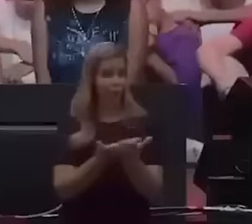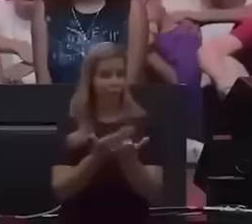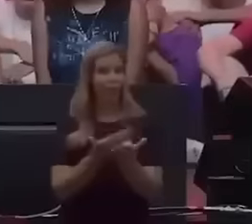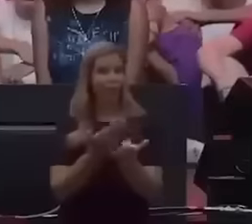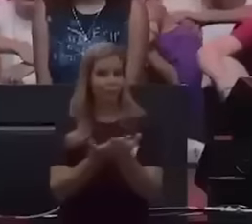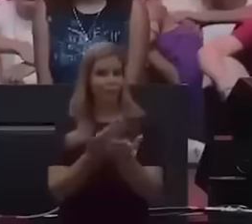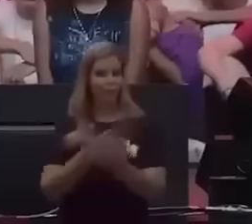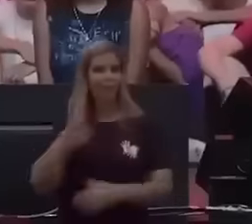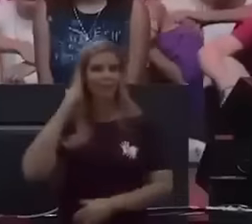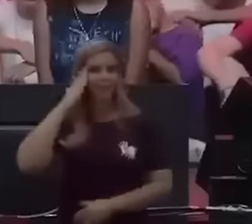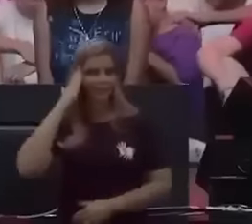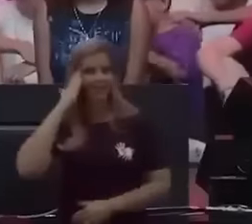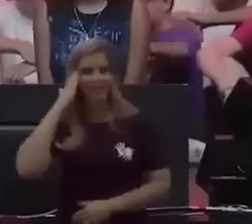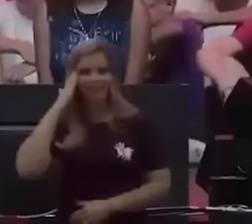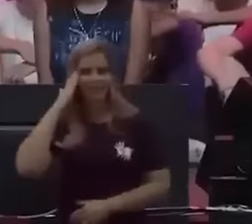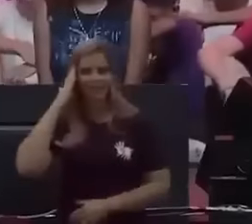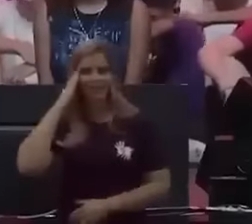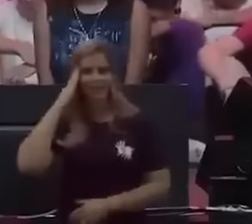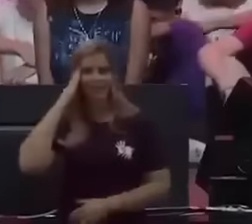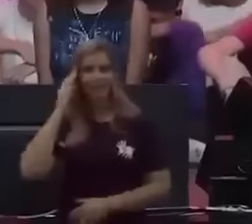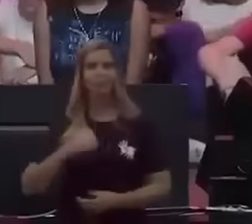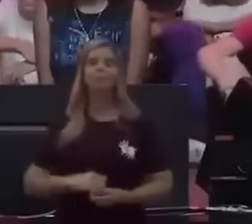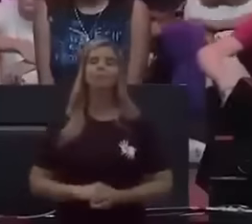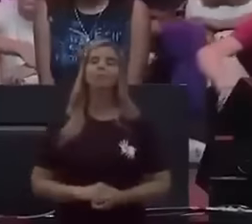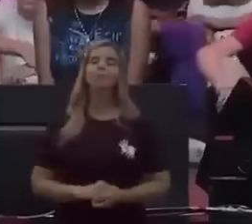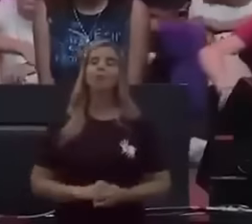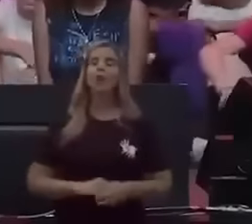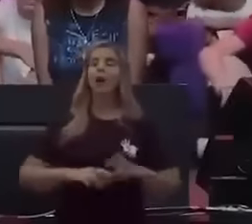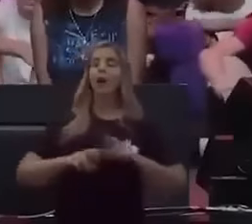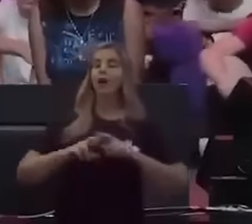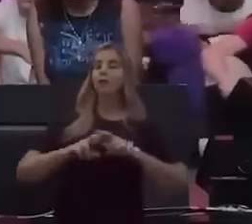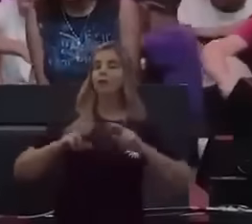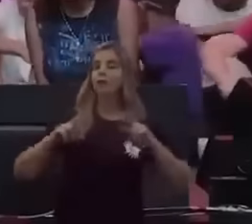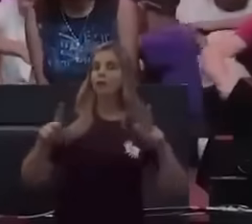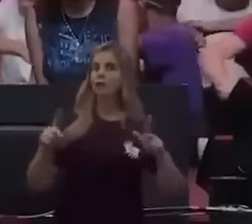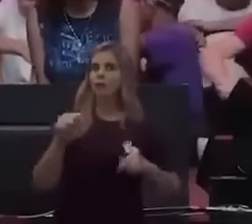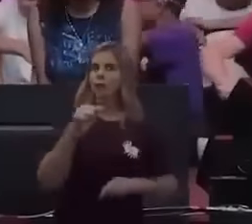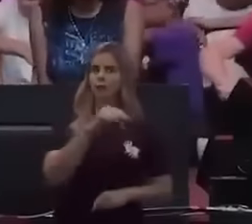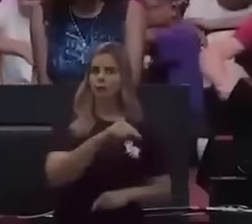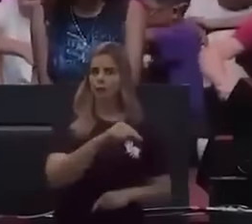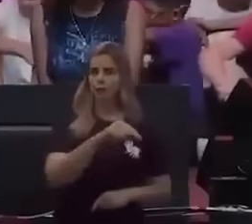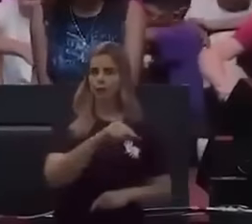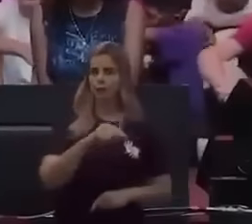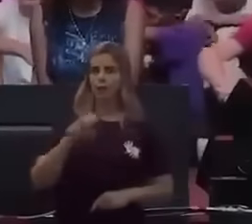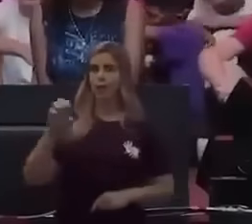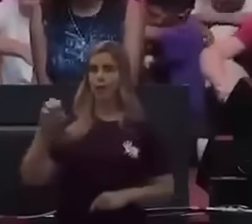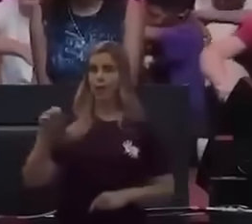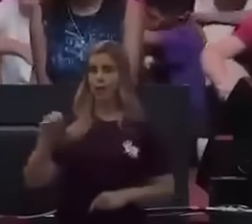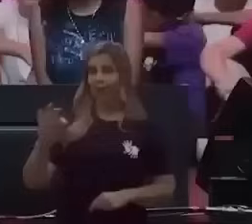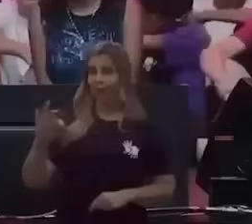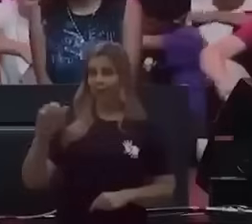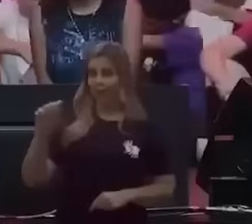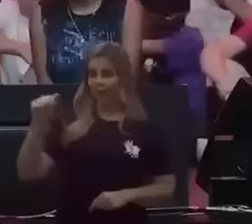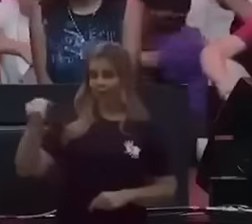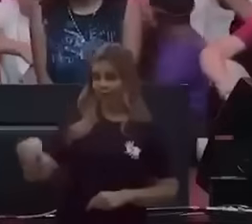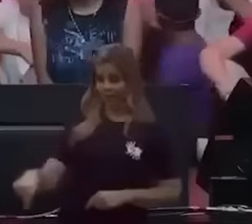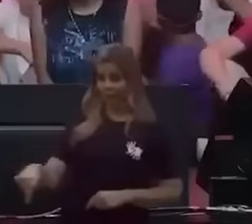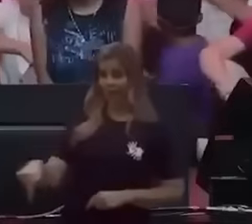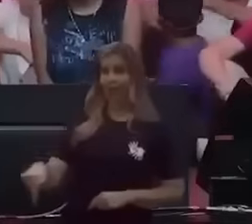maravilhoso auditório sabe disso, a diferença entre esta e essa. No inglês,